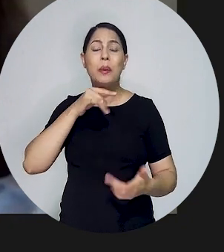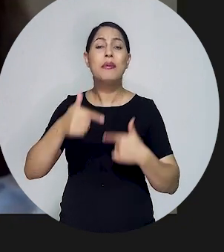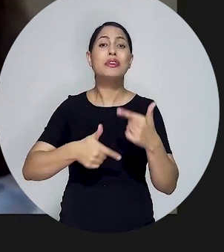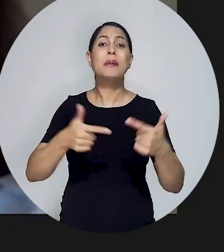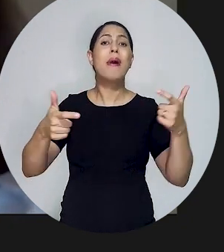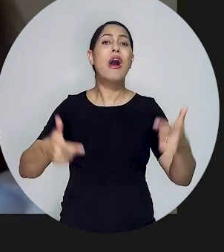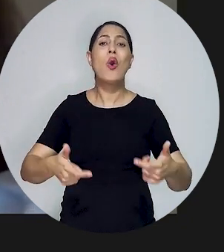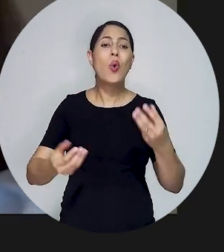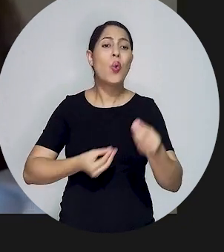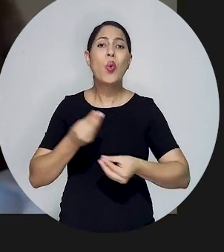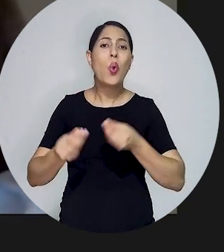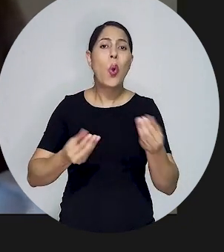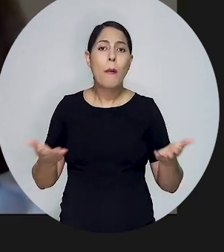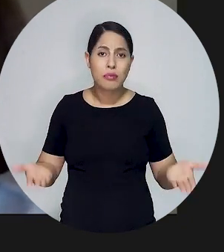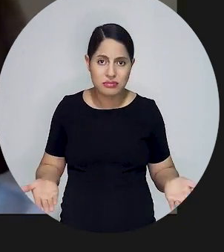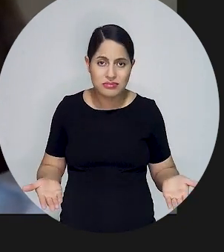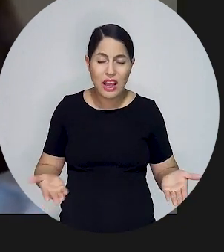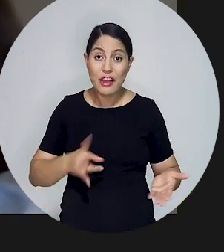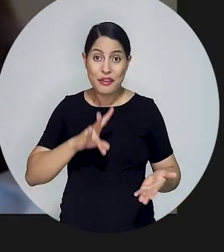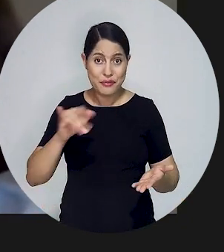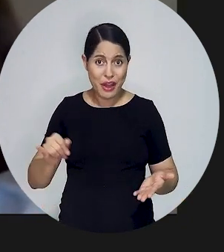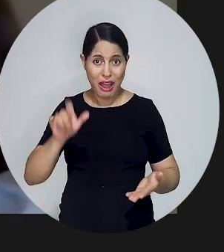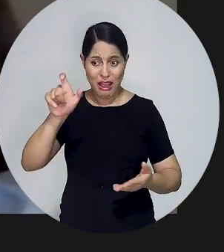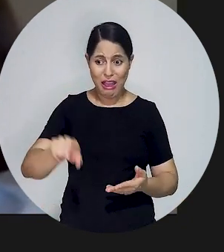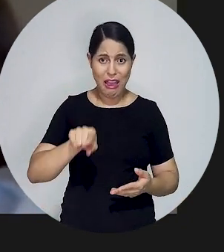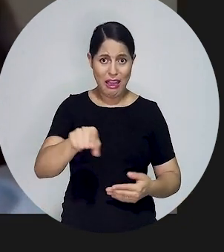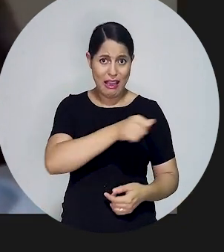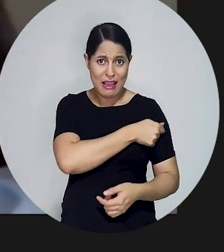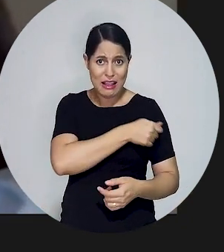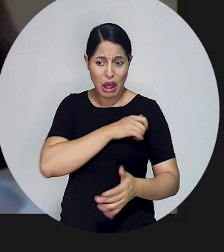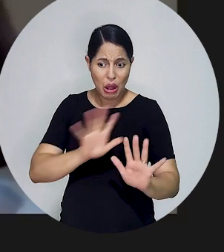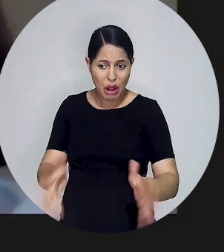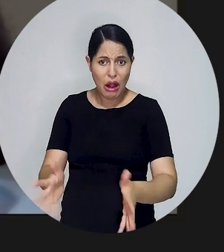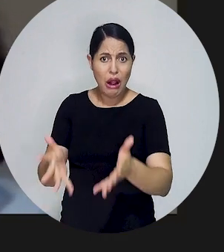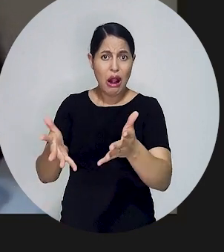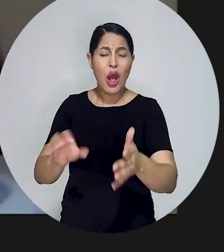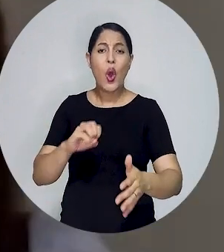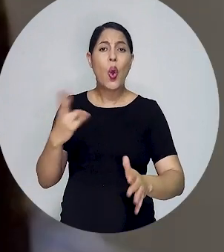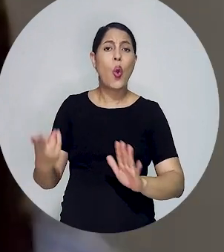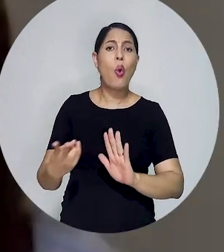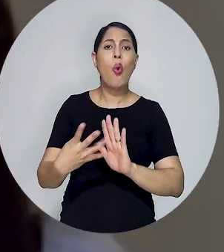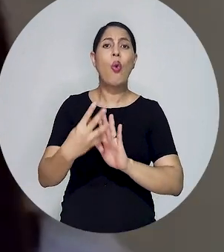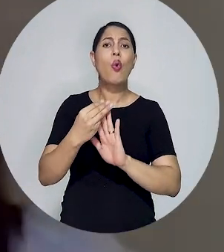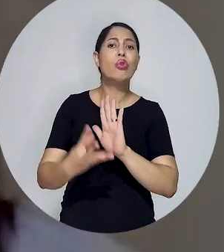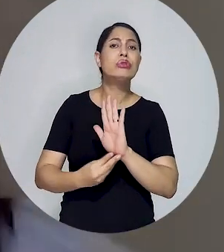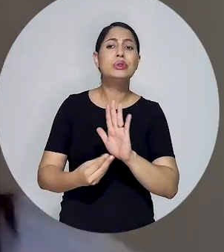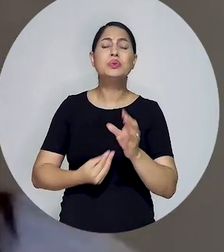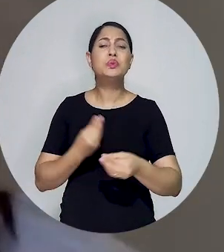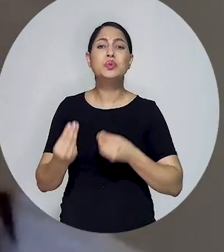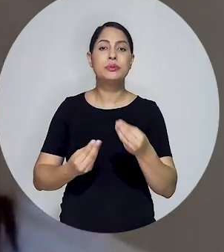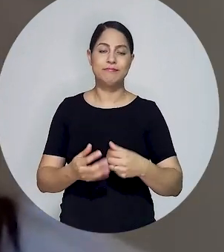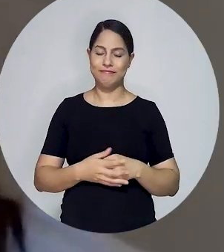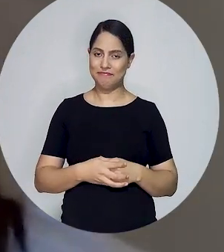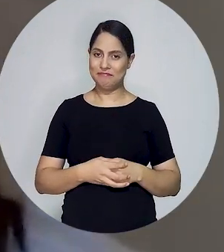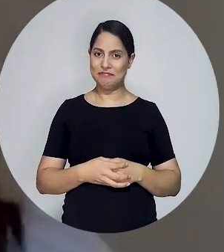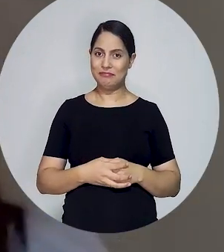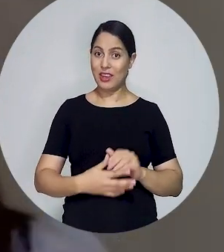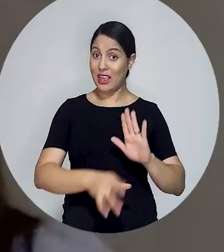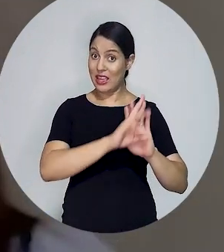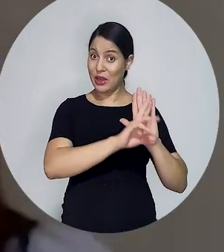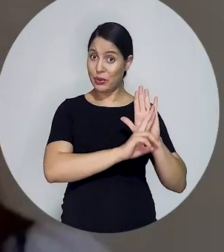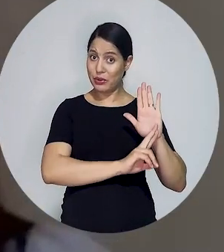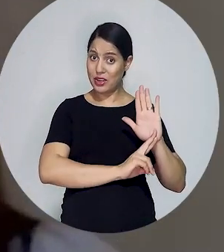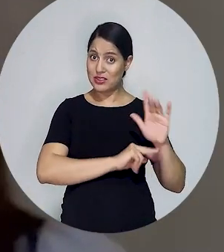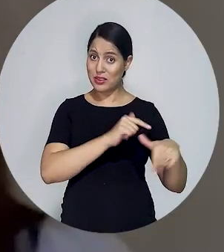vou trabalhar a motivação do aluno, eu vou trabalhar o conteúdo, o que eu vou fazer, né? Quando nós falamos de regulação ou de avaliação, ela não